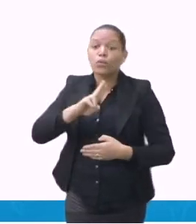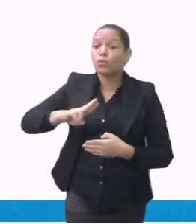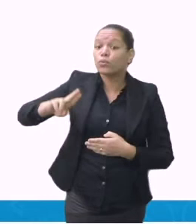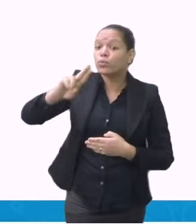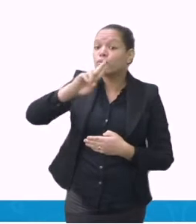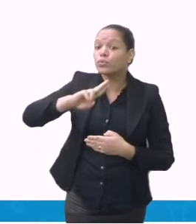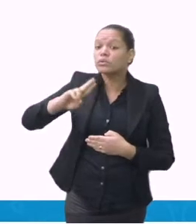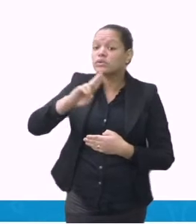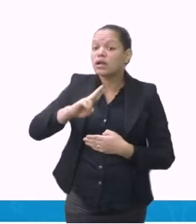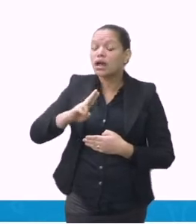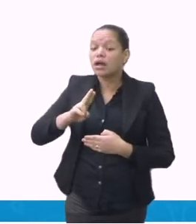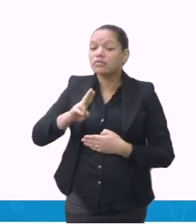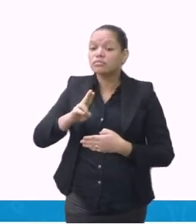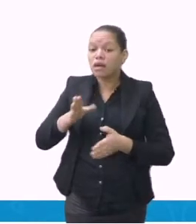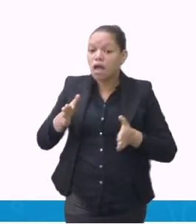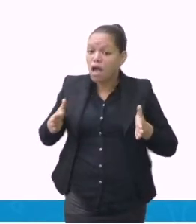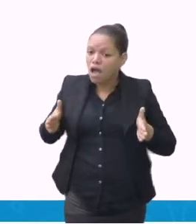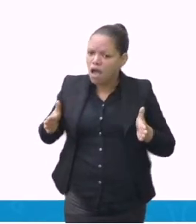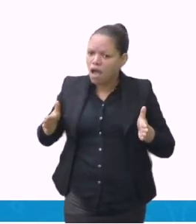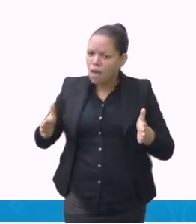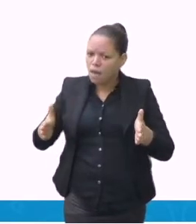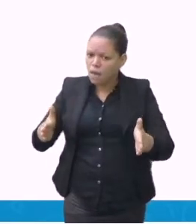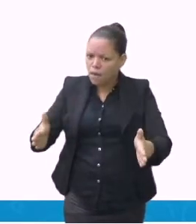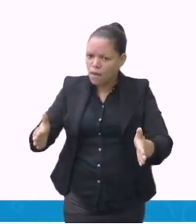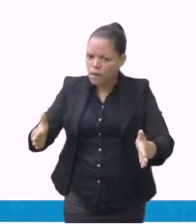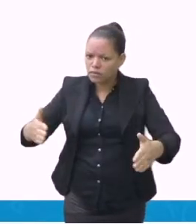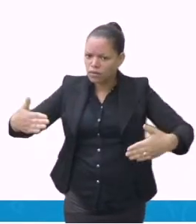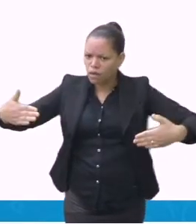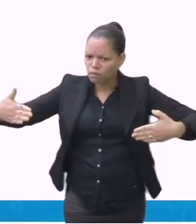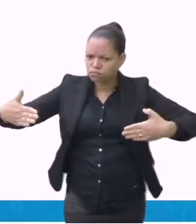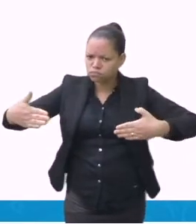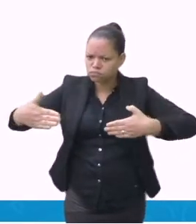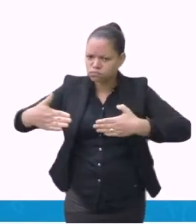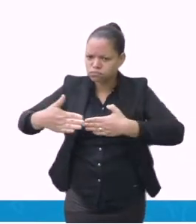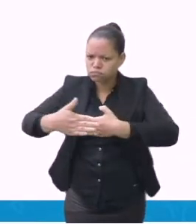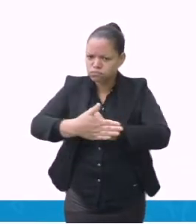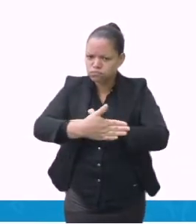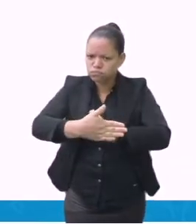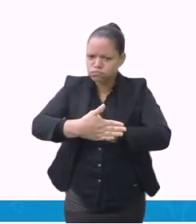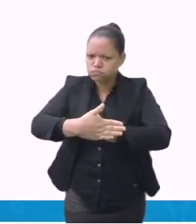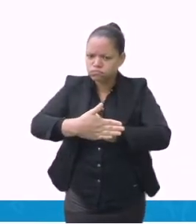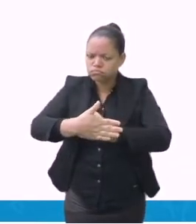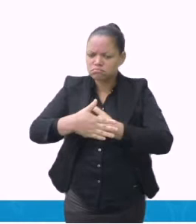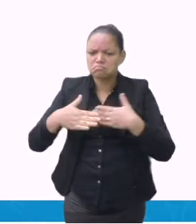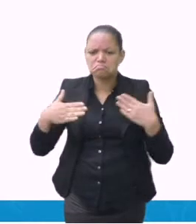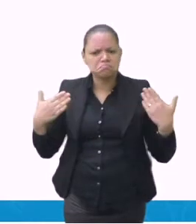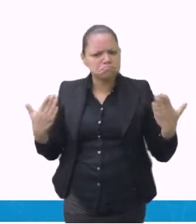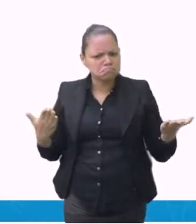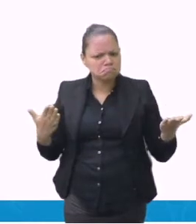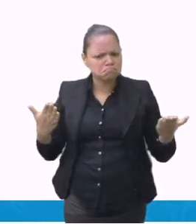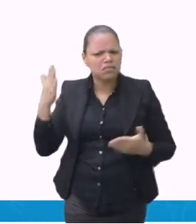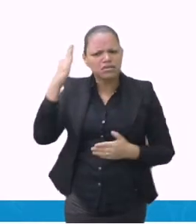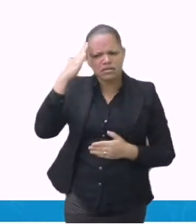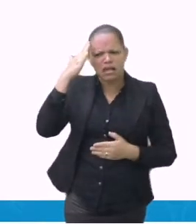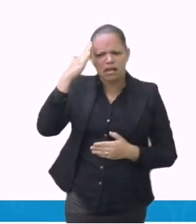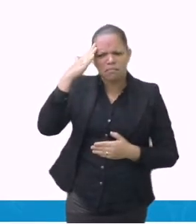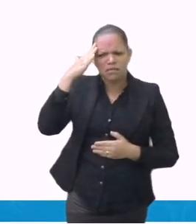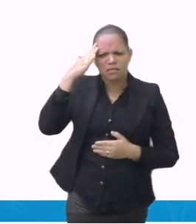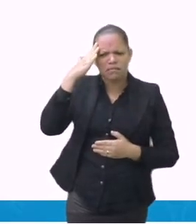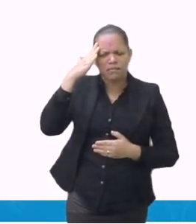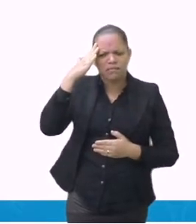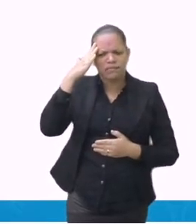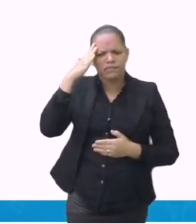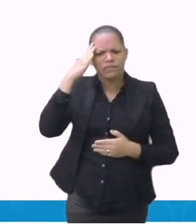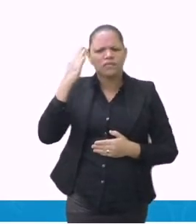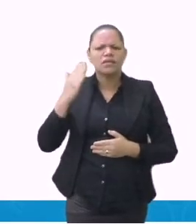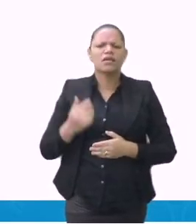Paralelas vão ter a mesma distância entre si e as perpendiculares vão formar aqui um grau entre elas, não é mesmo?